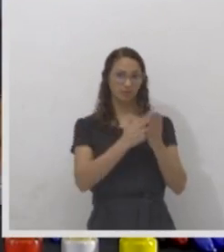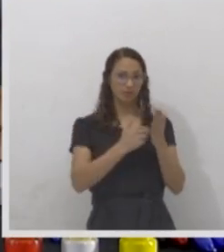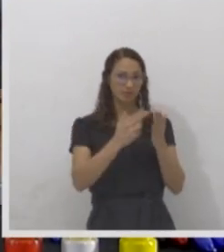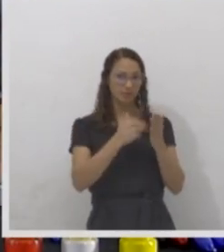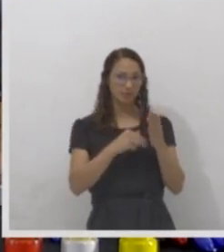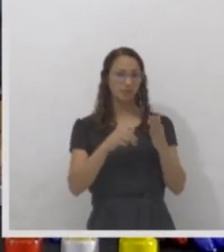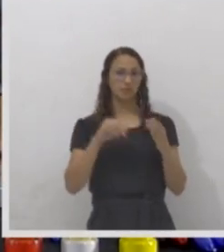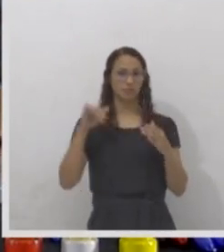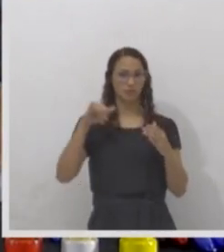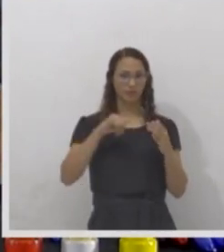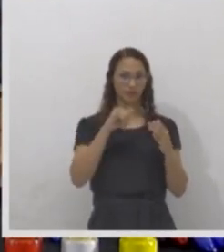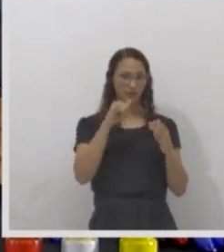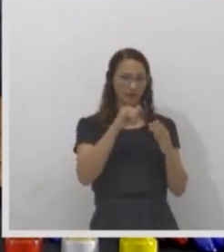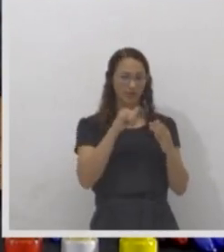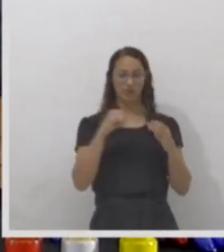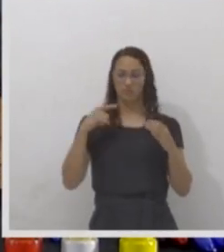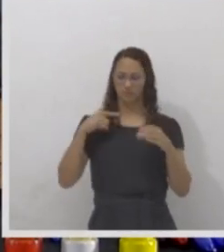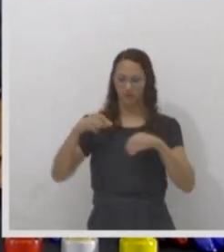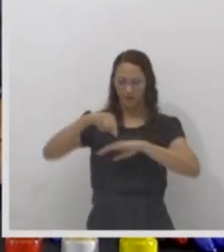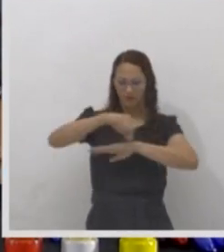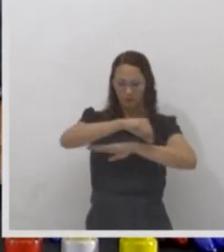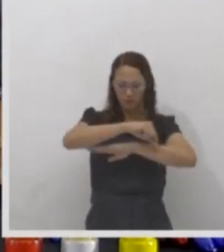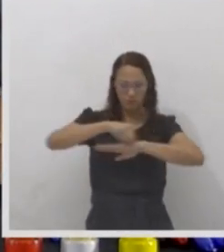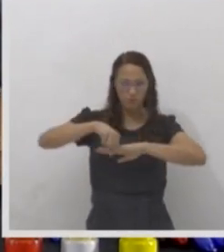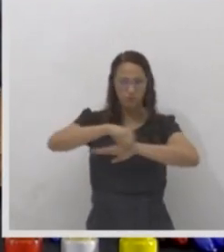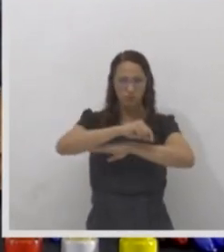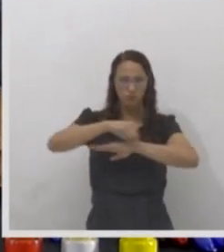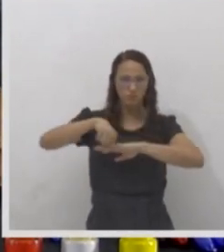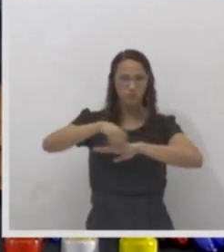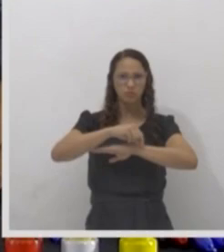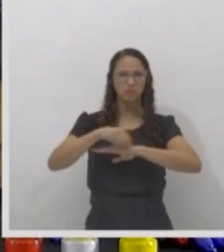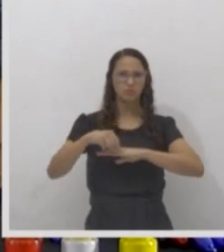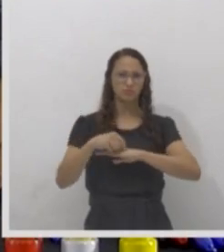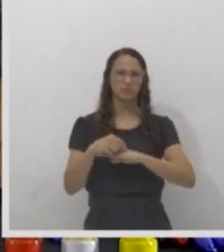bandeja. Vou riscar aqui.